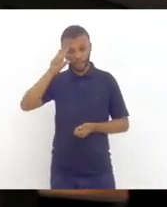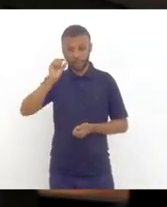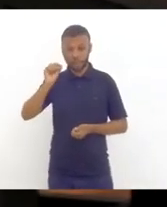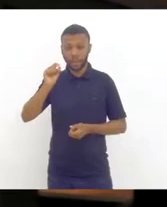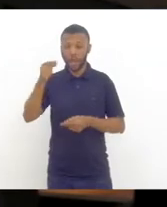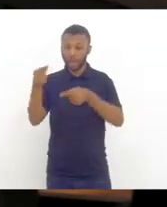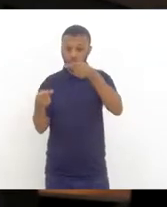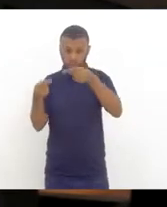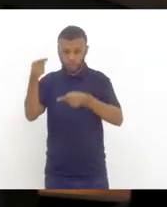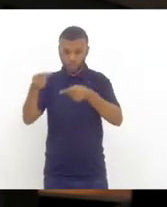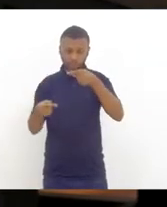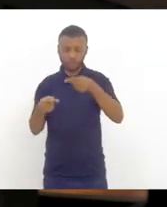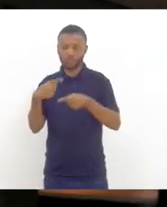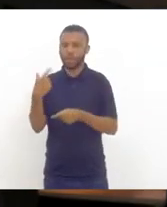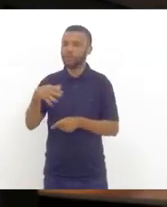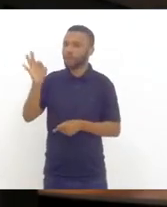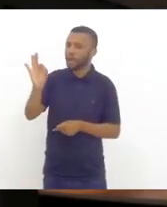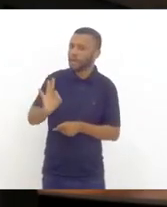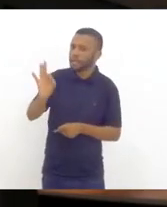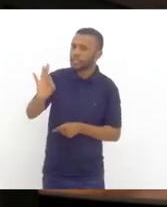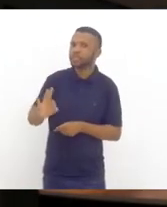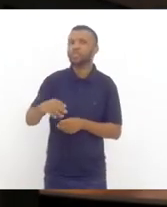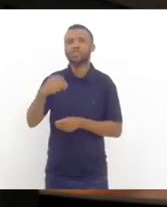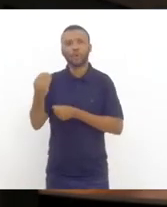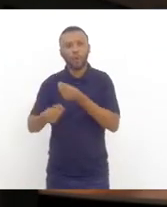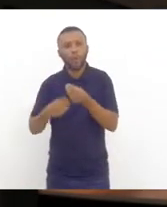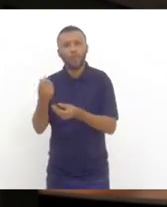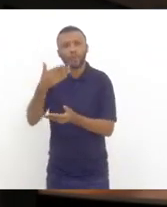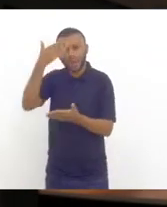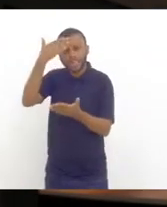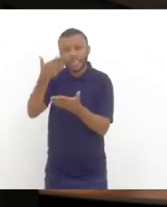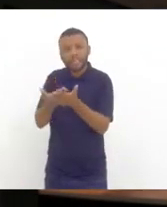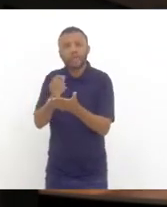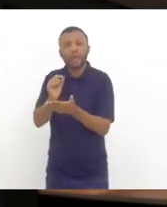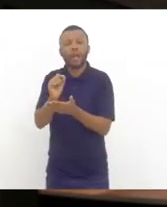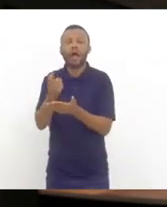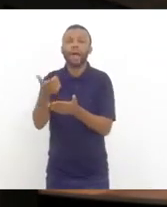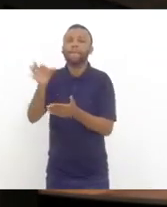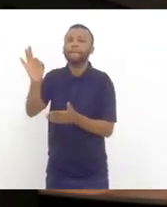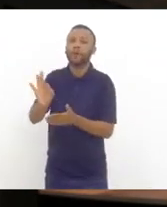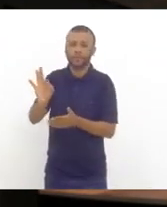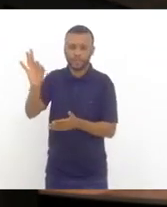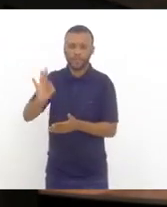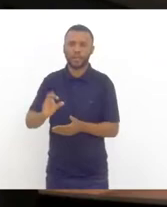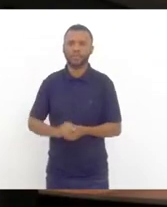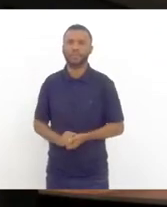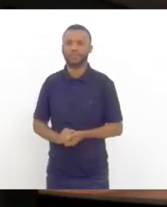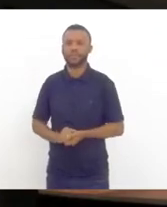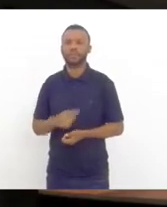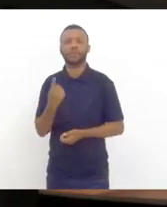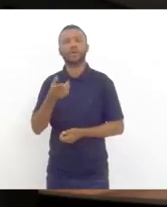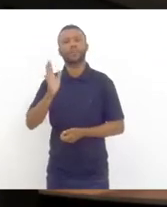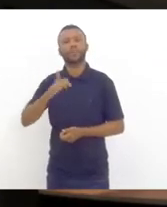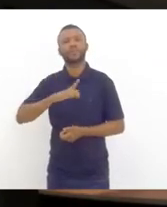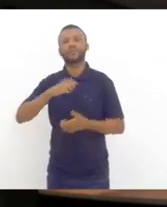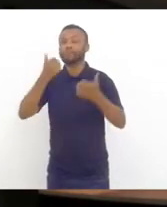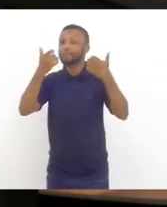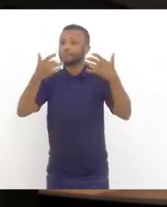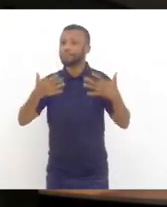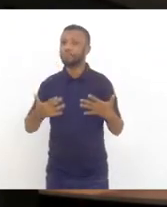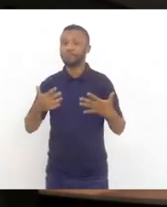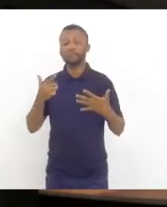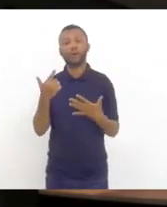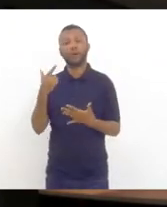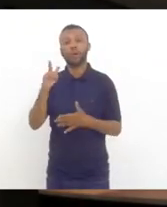discussão do nosso índice e de como que a gente acredita na porcentagem. Isso aqui a gente já tinha falado, Flávio, na outra, nossa outra